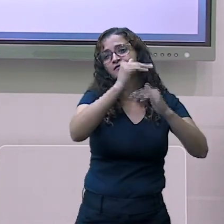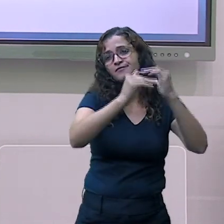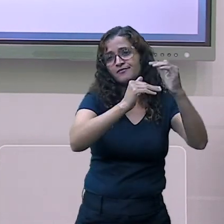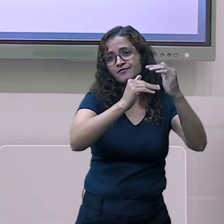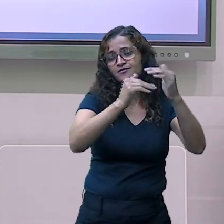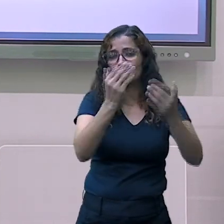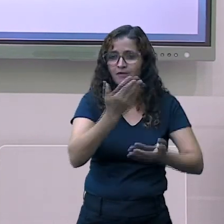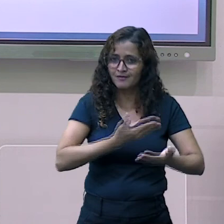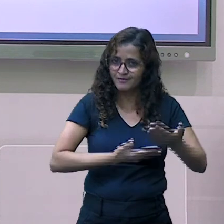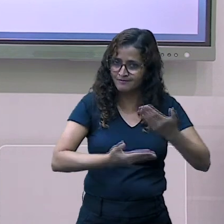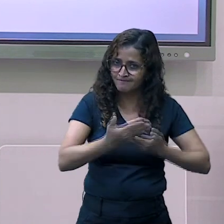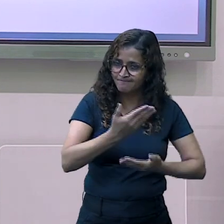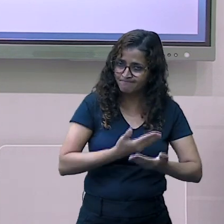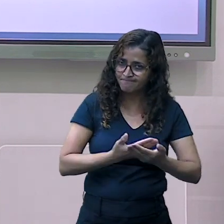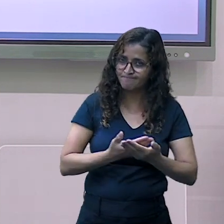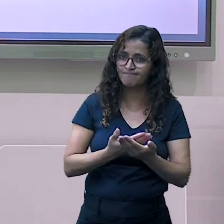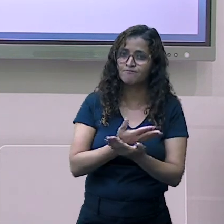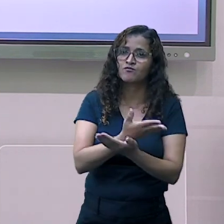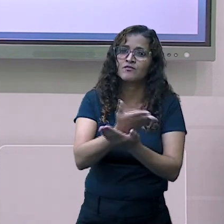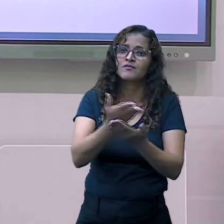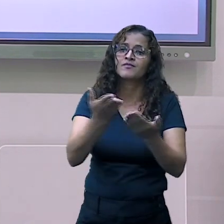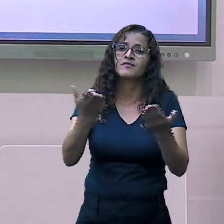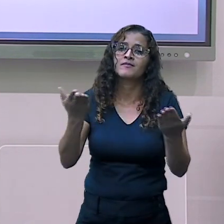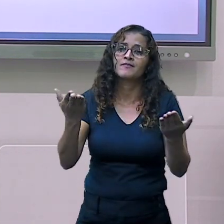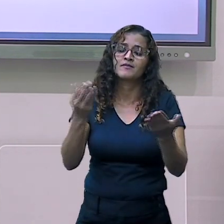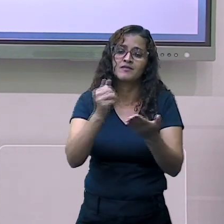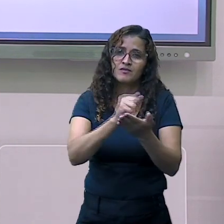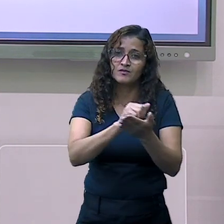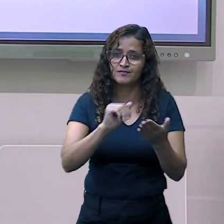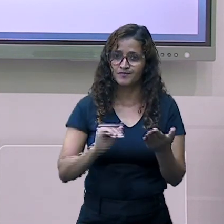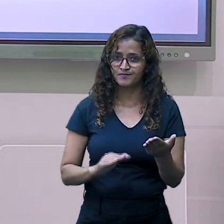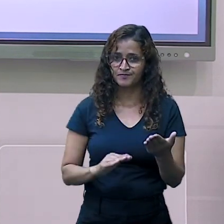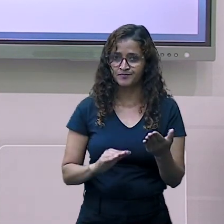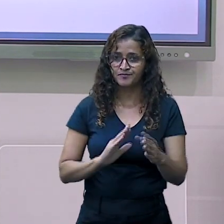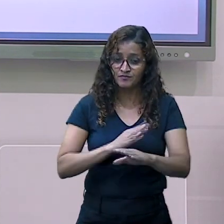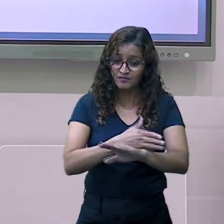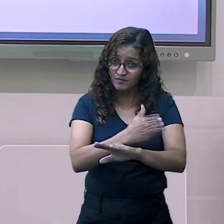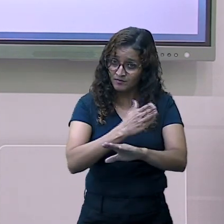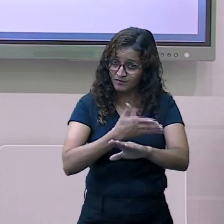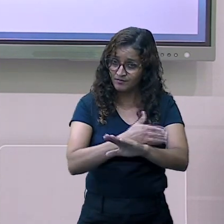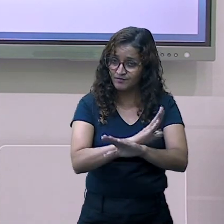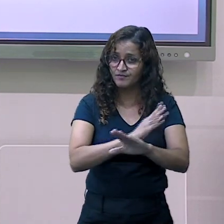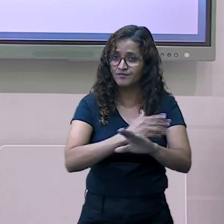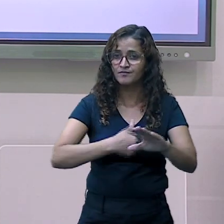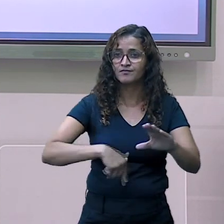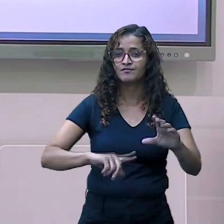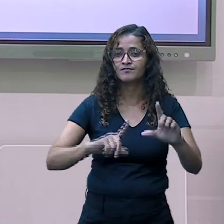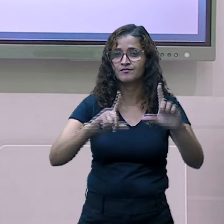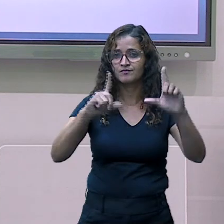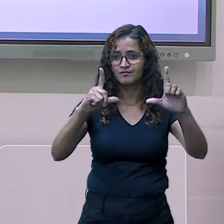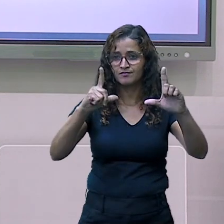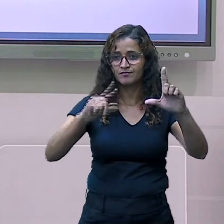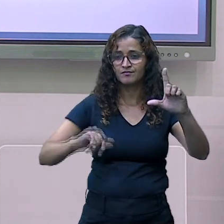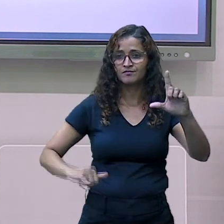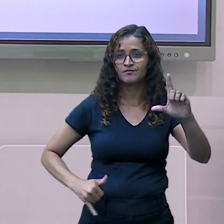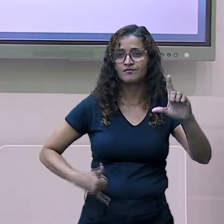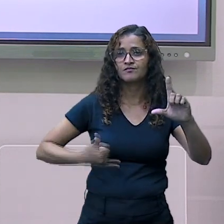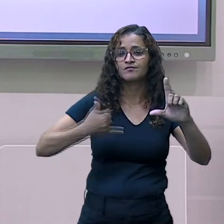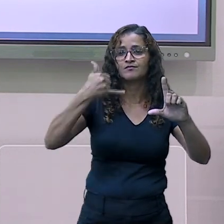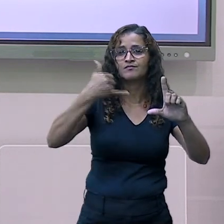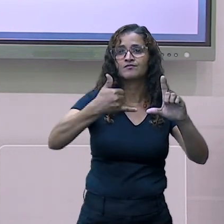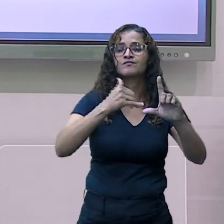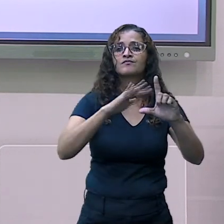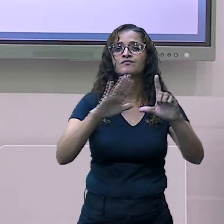nosso objetivo. E para acessar nossas atividades na plataforma SMED GV, aponte a câmera do